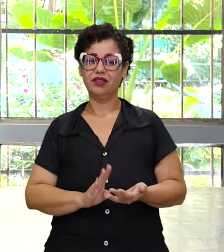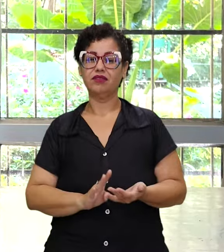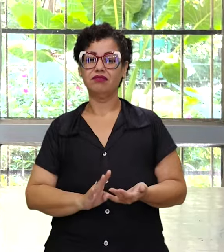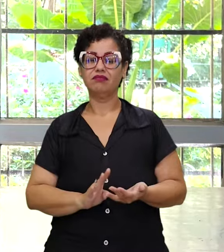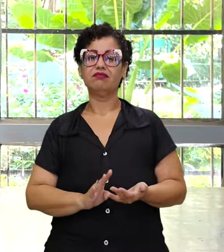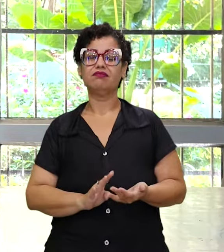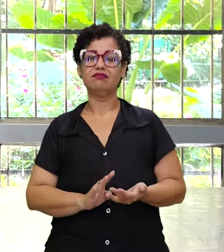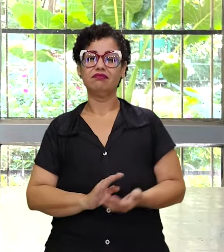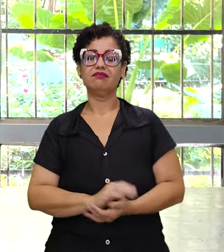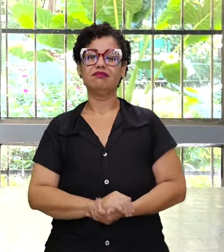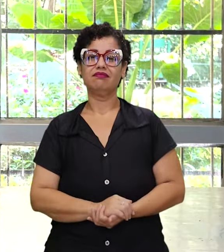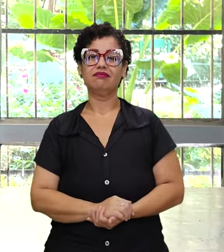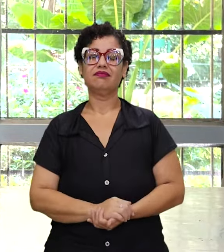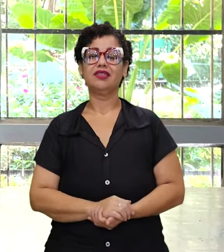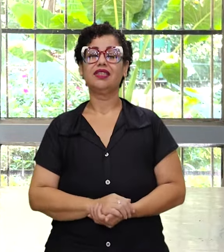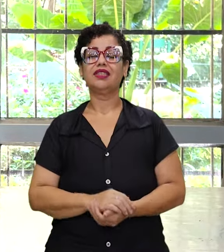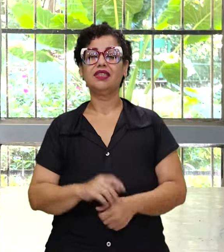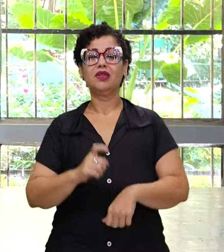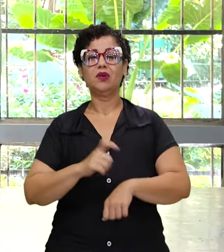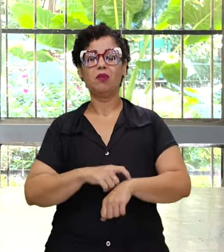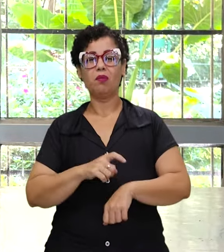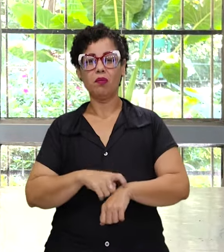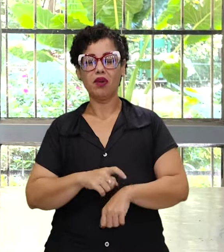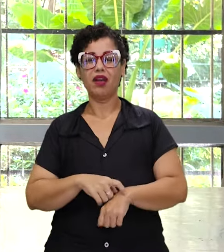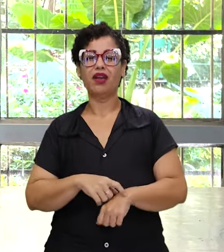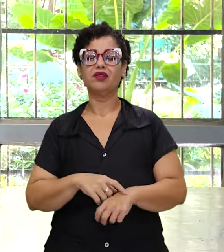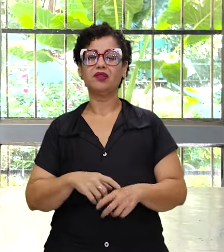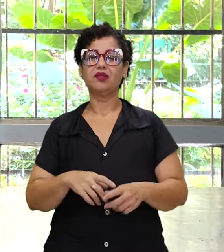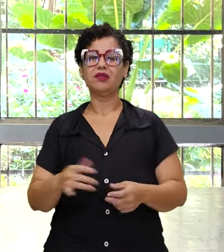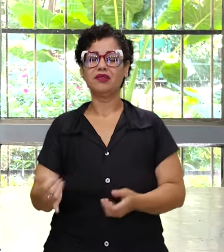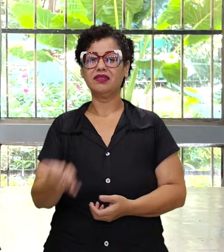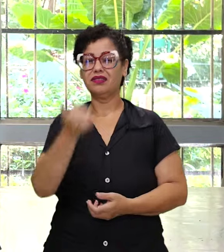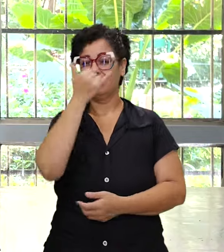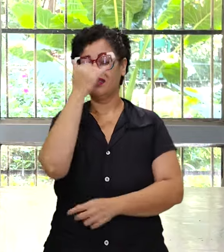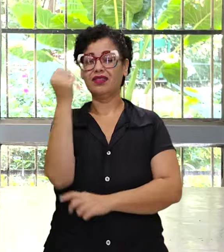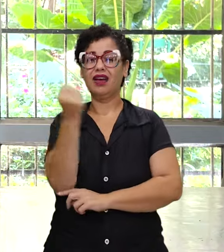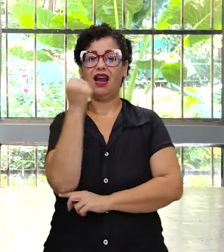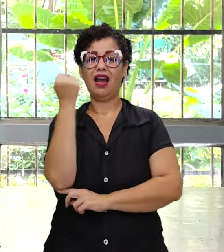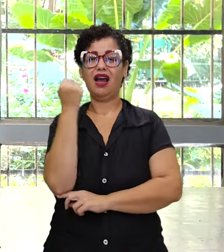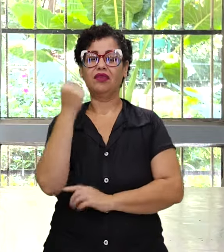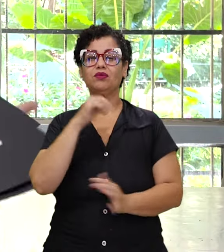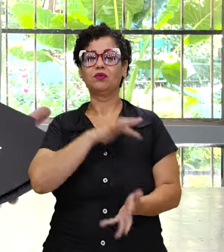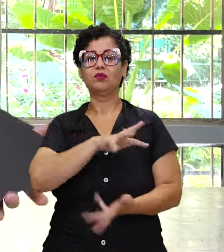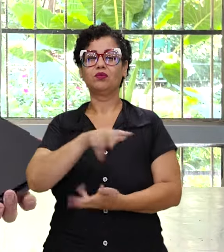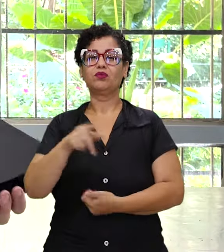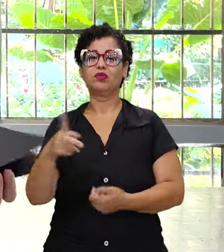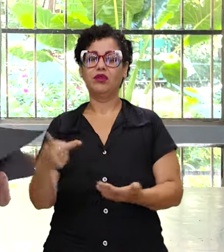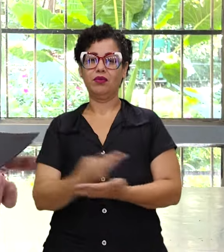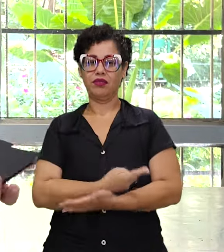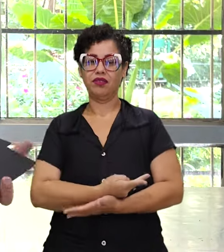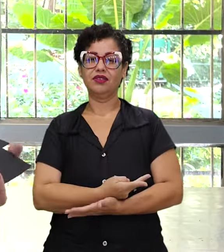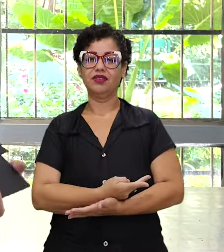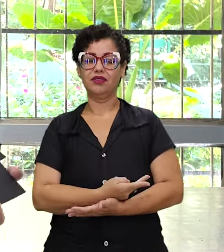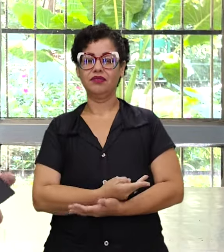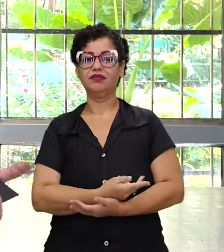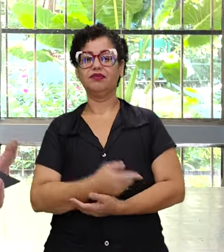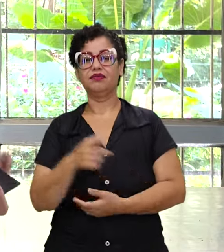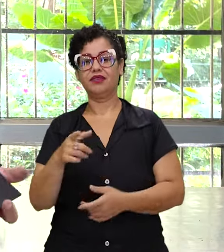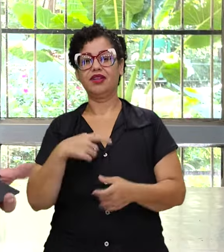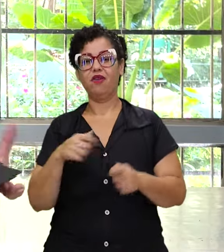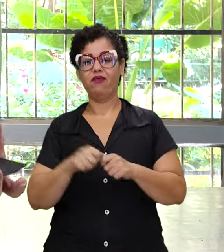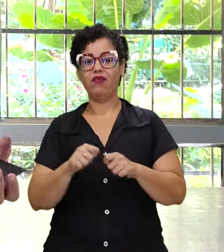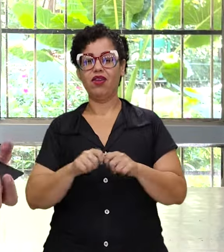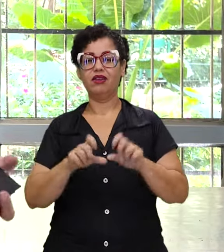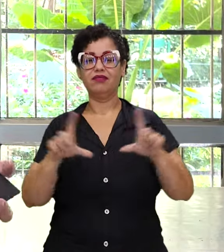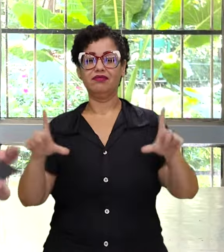do momento catastrófico que a humanidade está passando. Essa série eu fiz